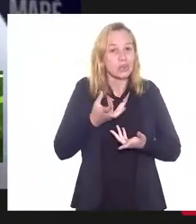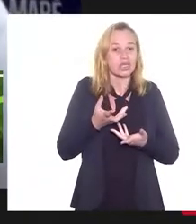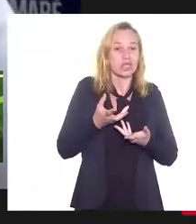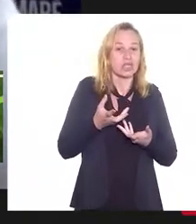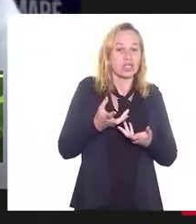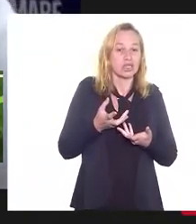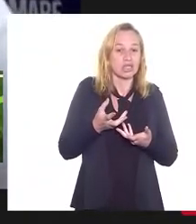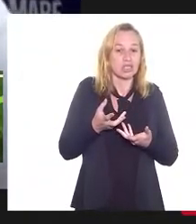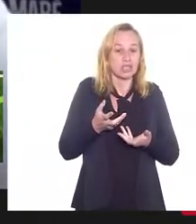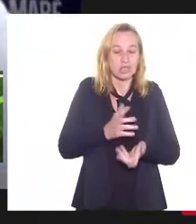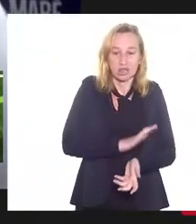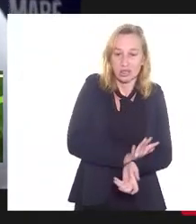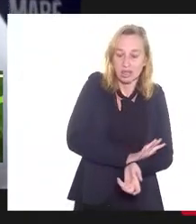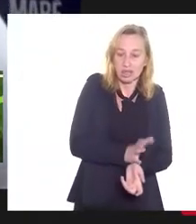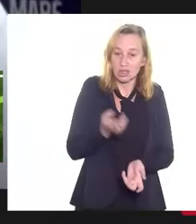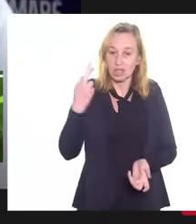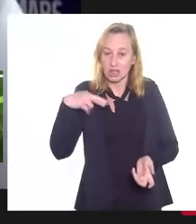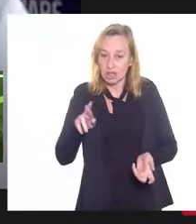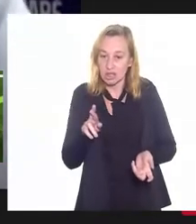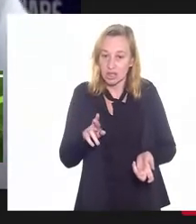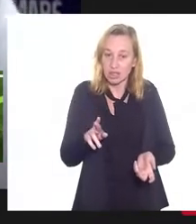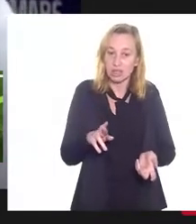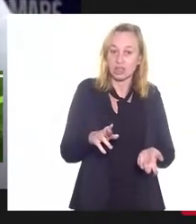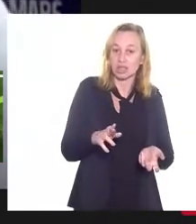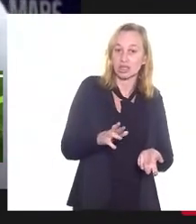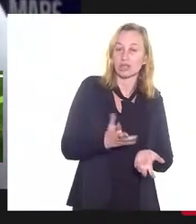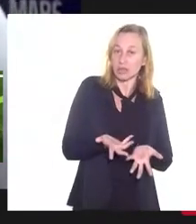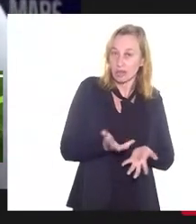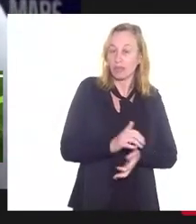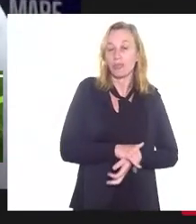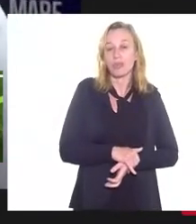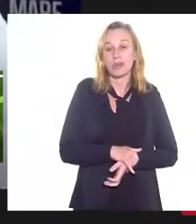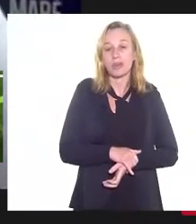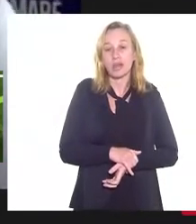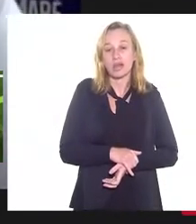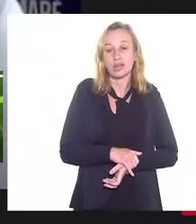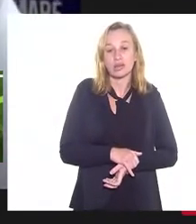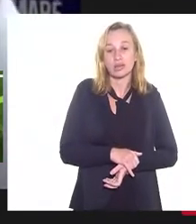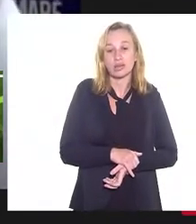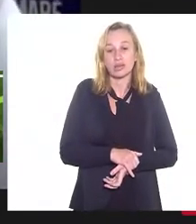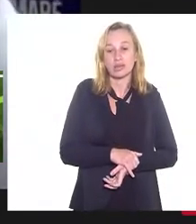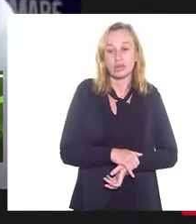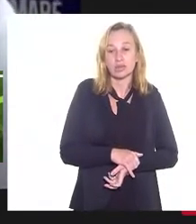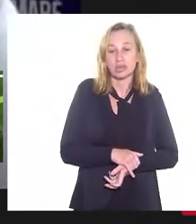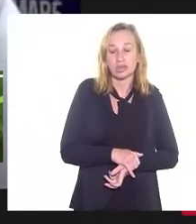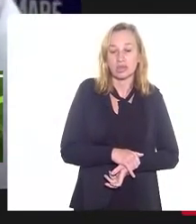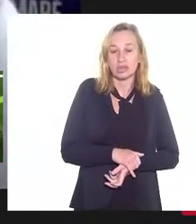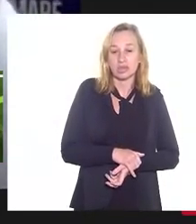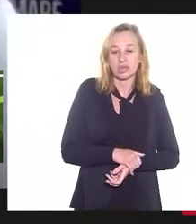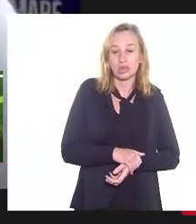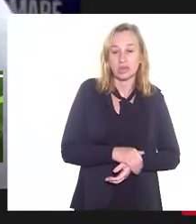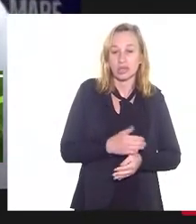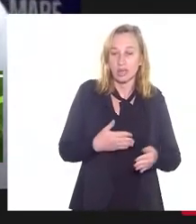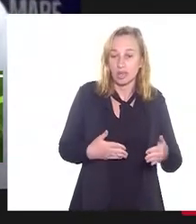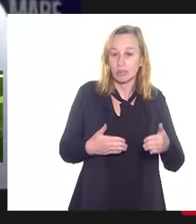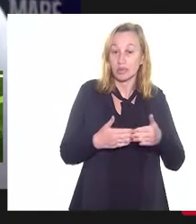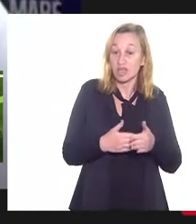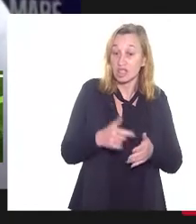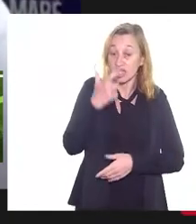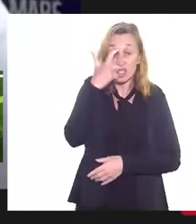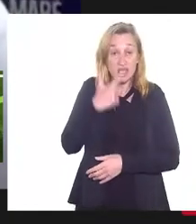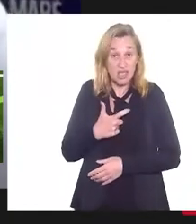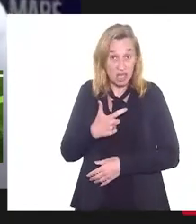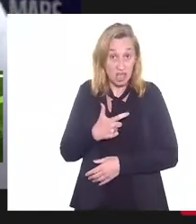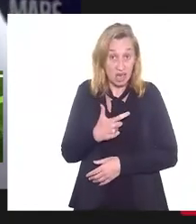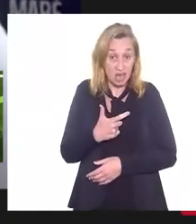de racismo religioso, de intolerância religiosa, de cerceamento da possibilidade de ser e estar a